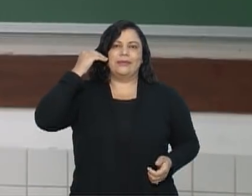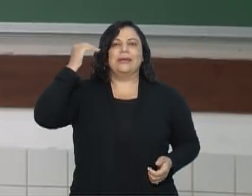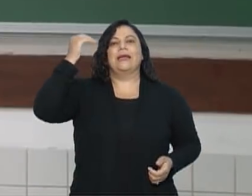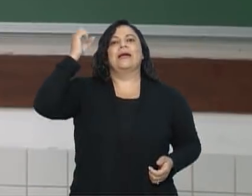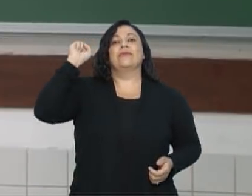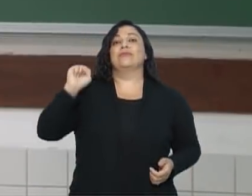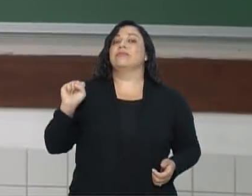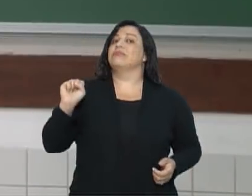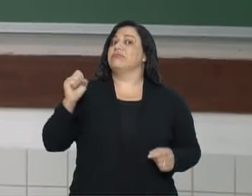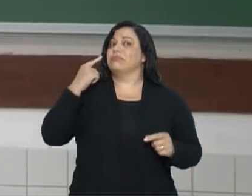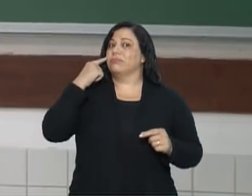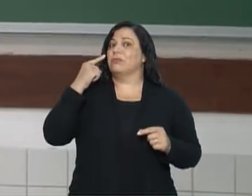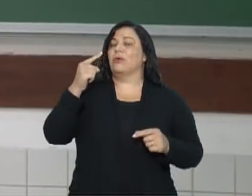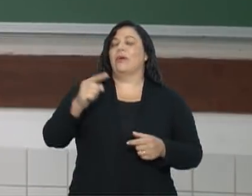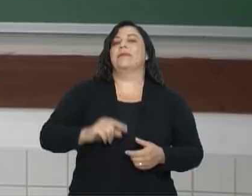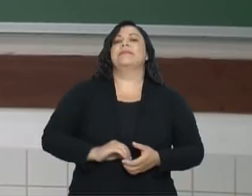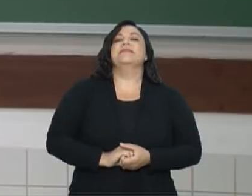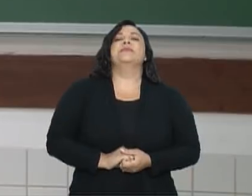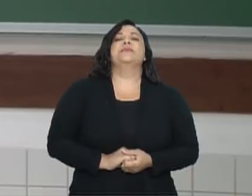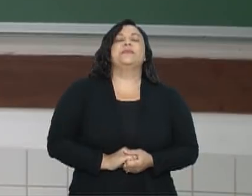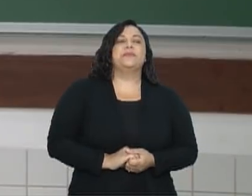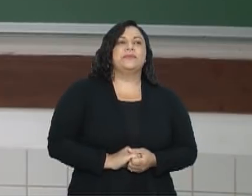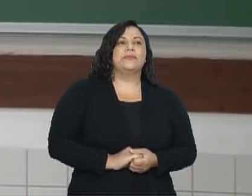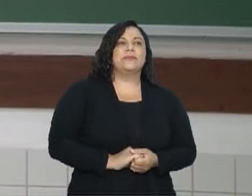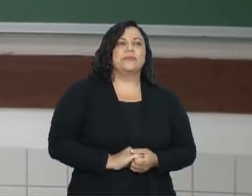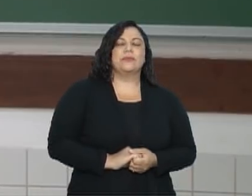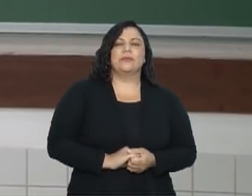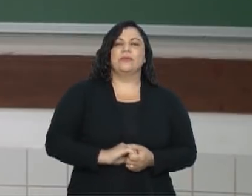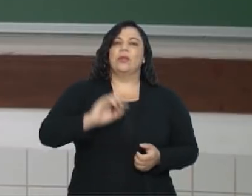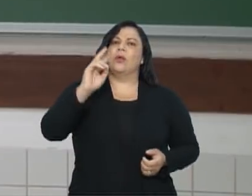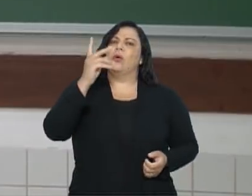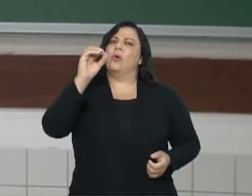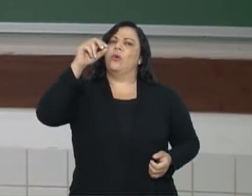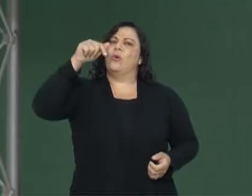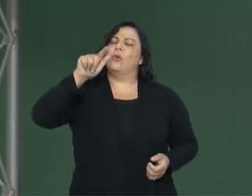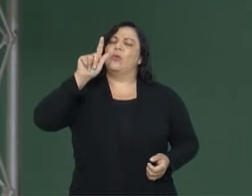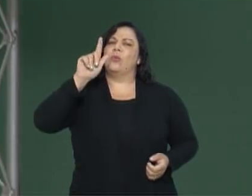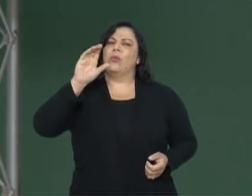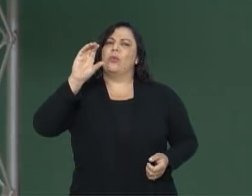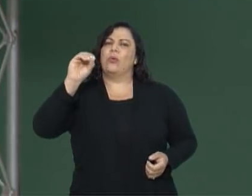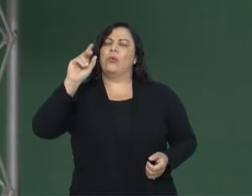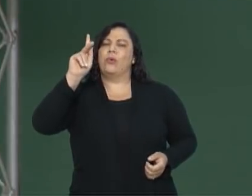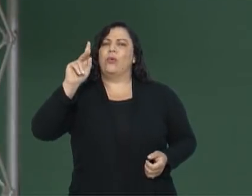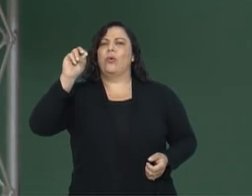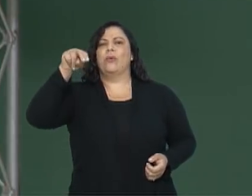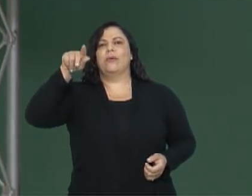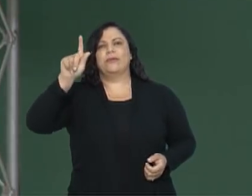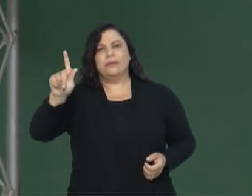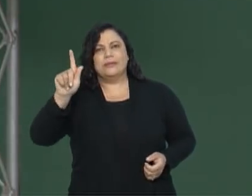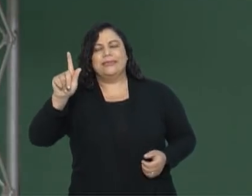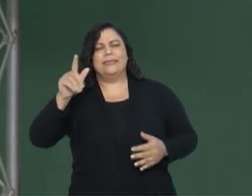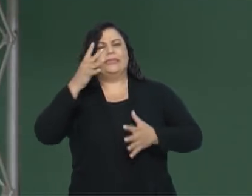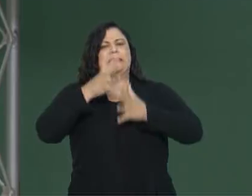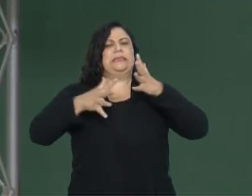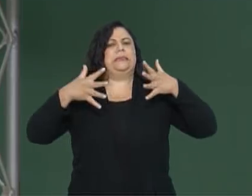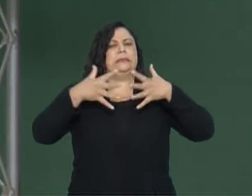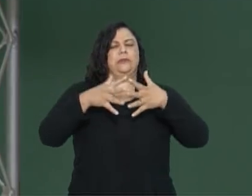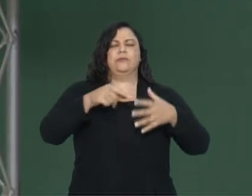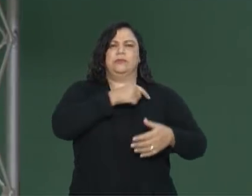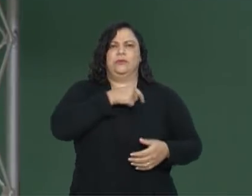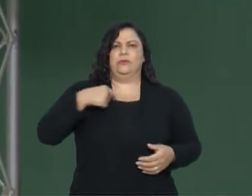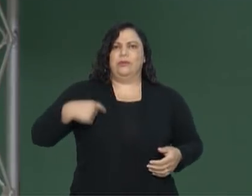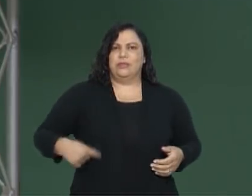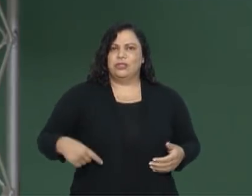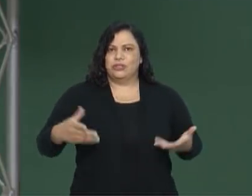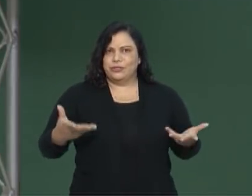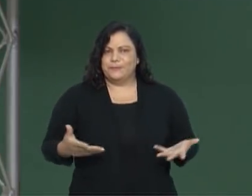a China, não esqueça deste detalhe, né? E, na sequência, os novos tigres asiáticos